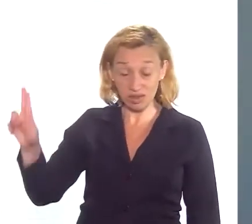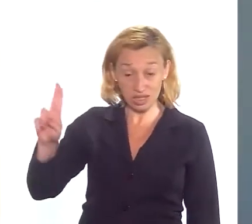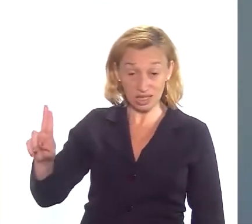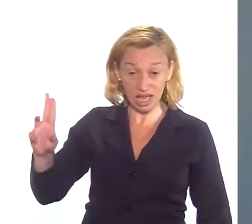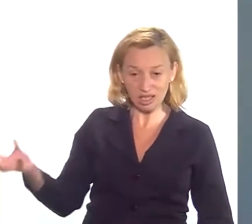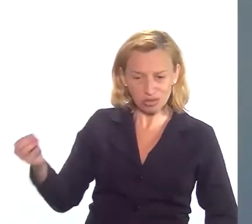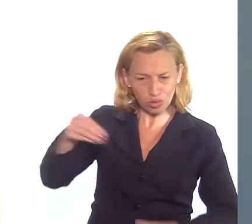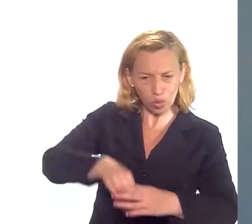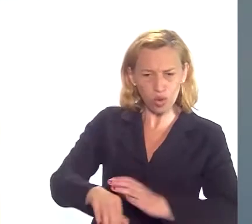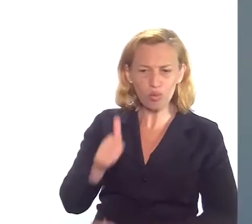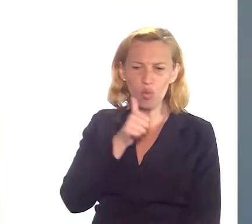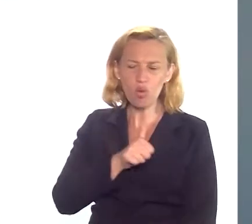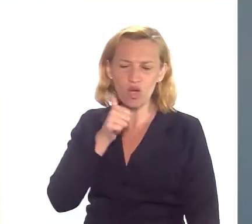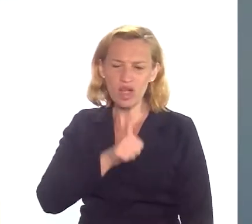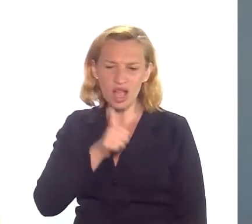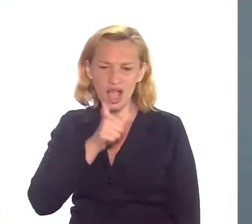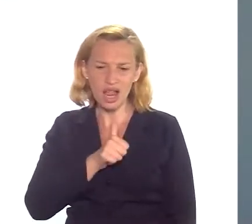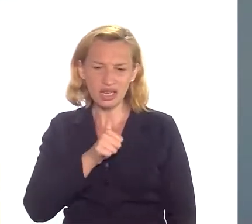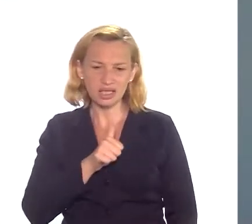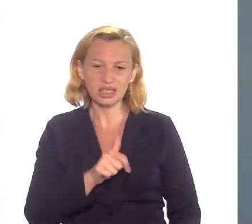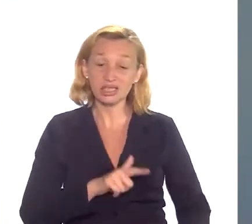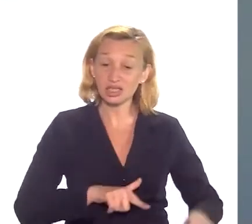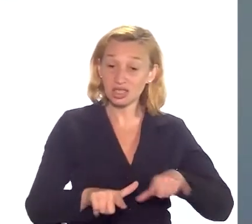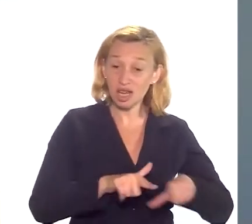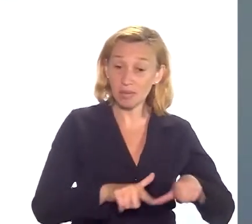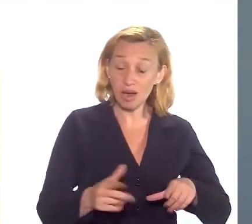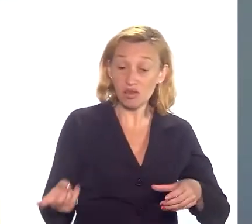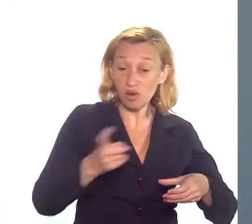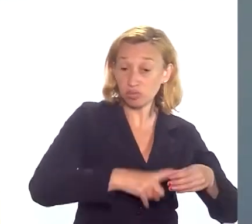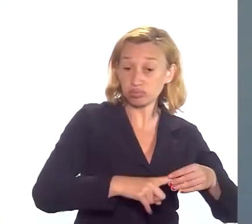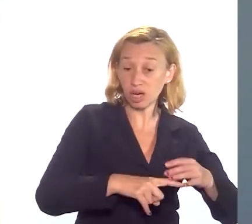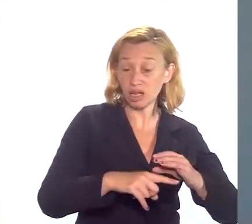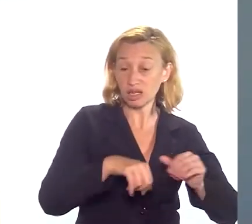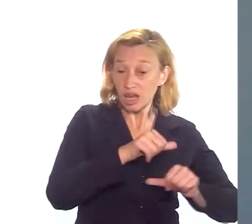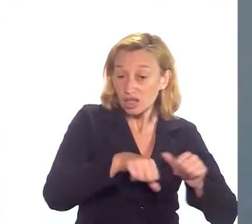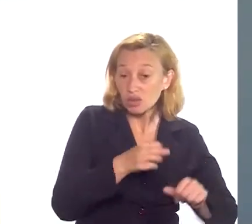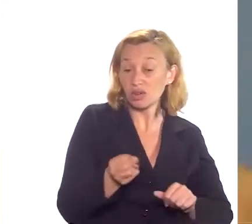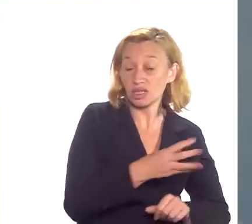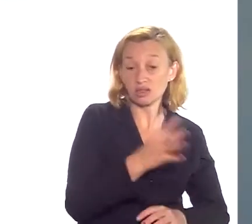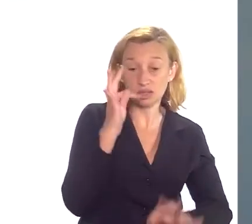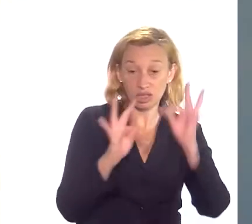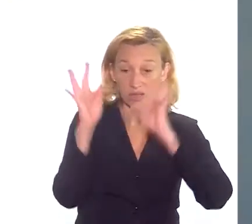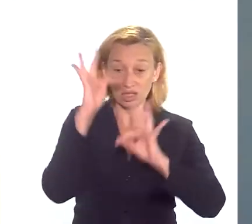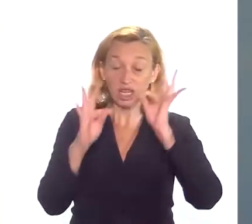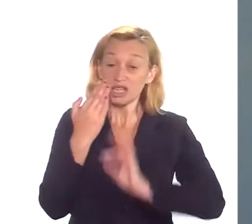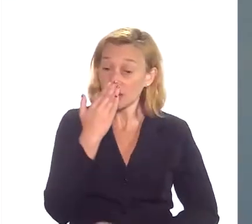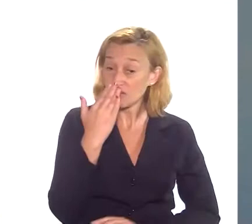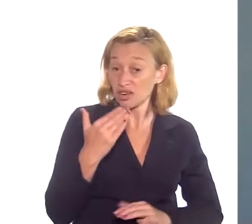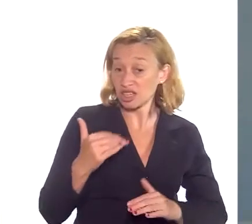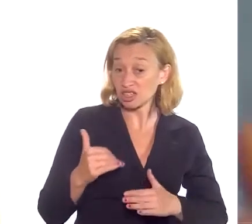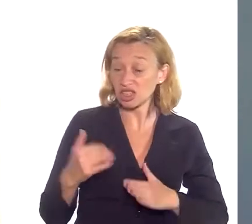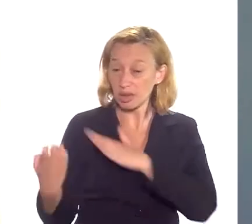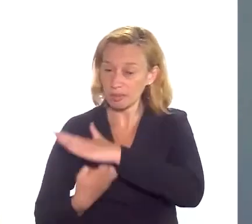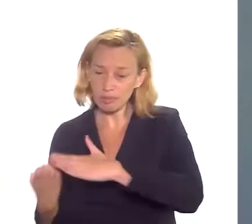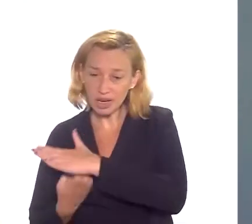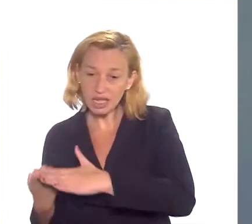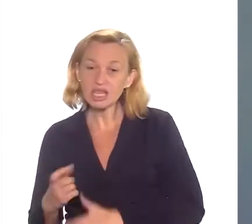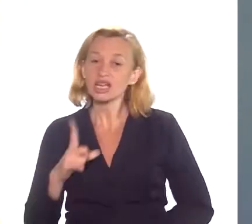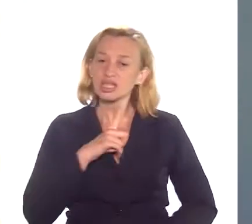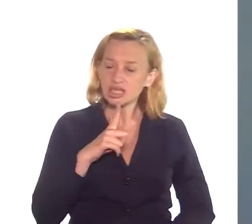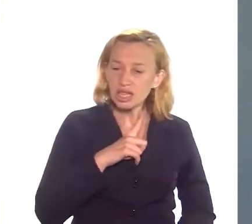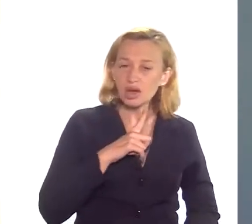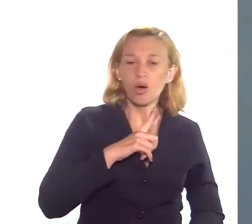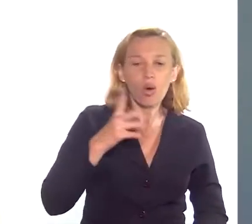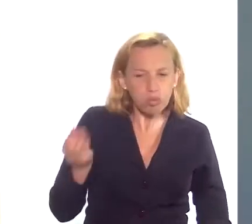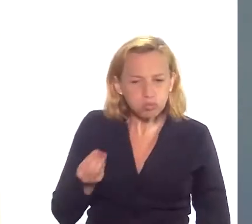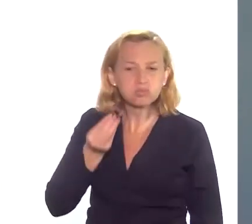gente conseguindo também inserir as mulheres nessas carreiras mais voltadas à inovação e à frente das empresas ou dos seus